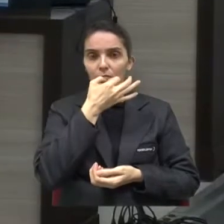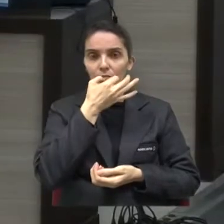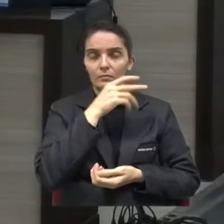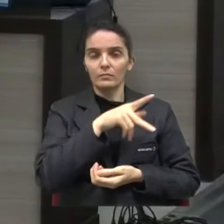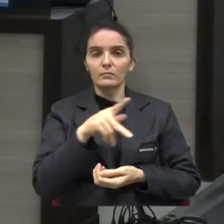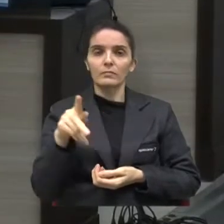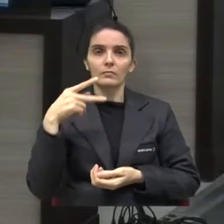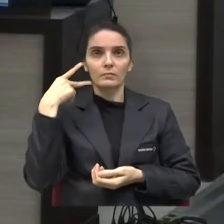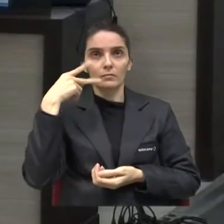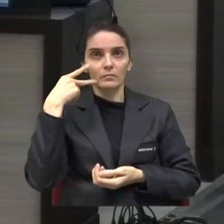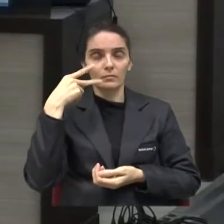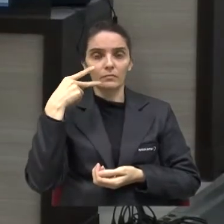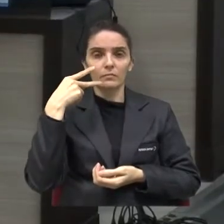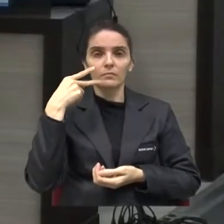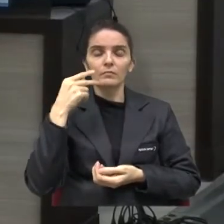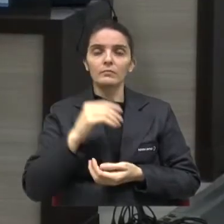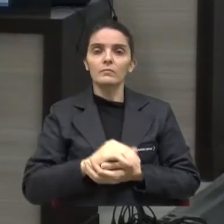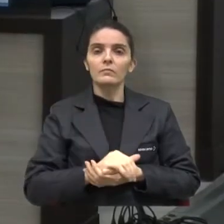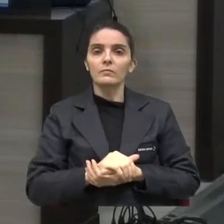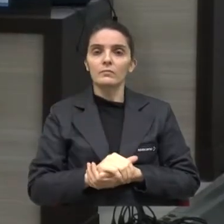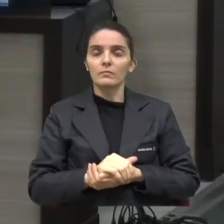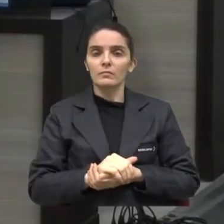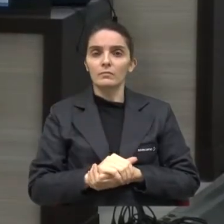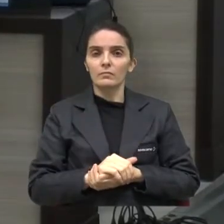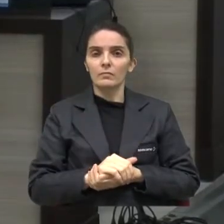presidente, vereadores e vereadoras,